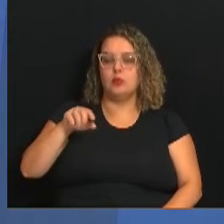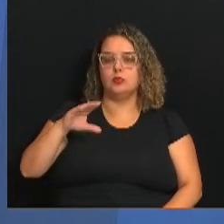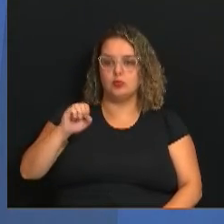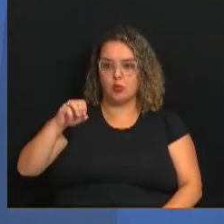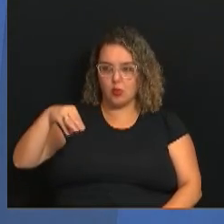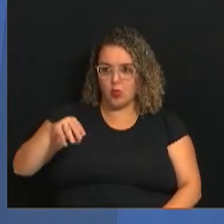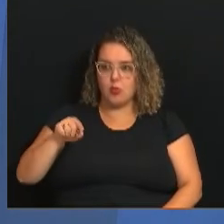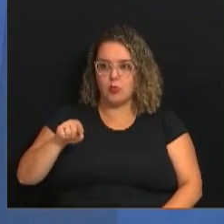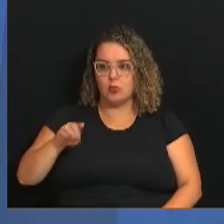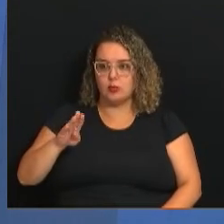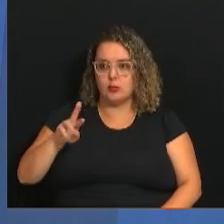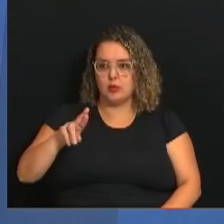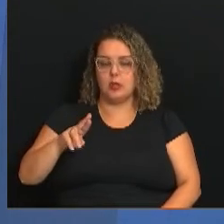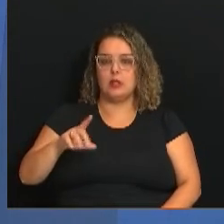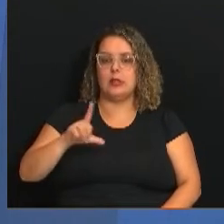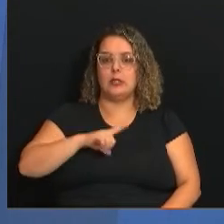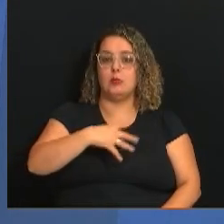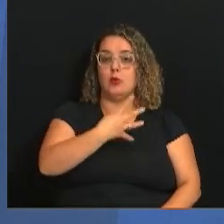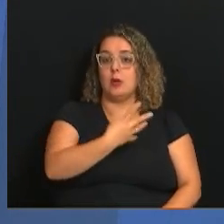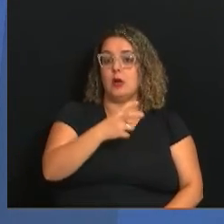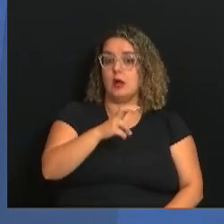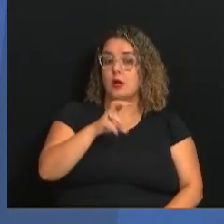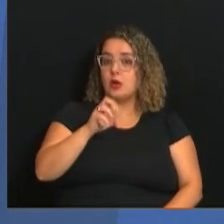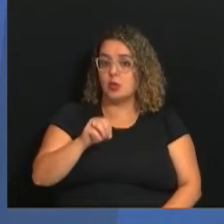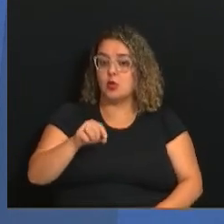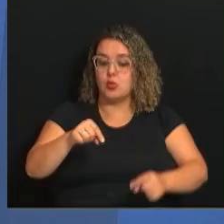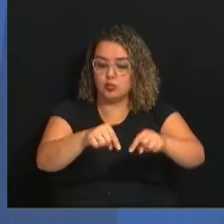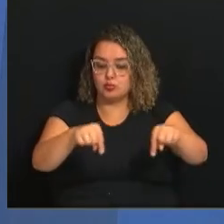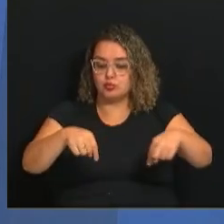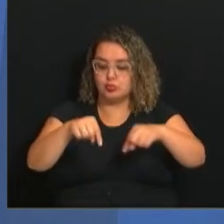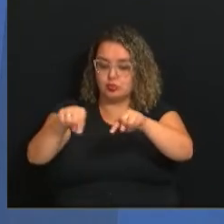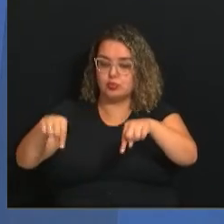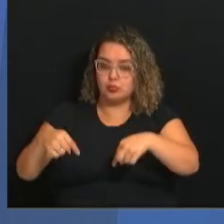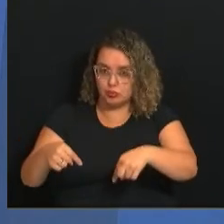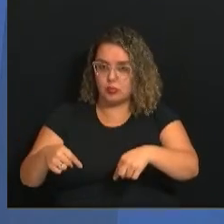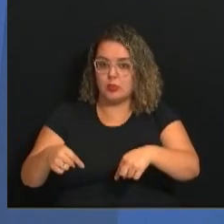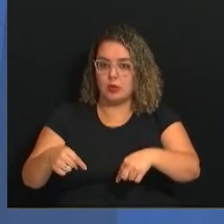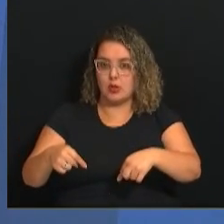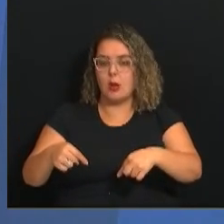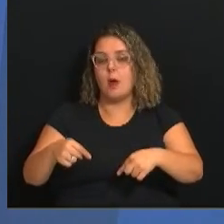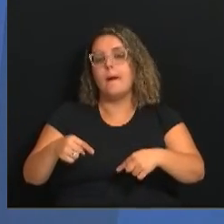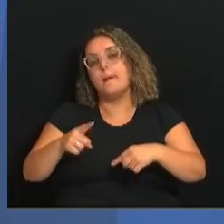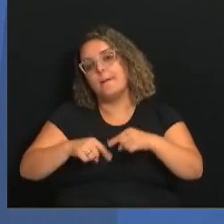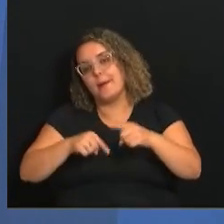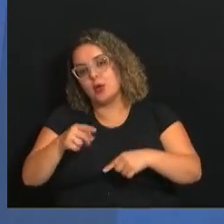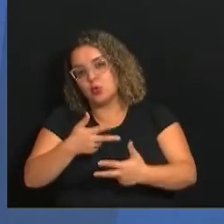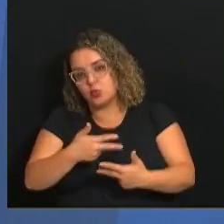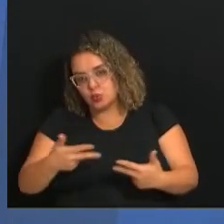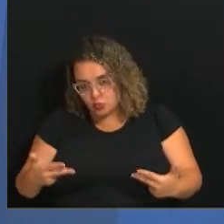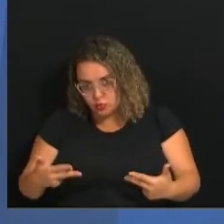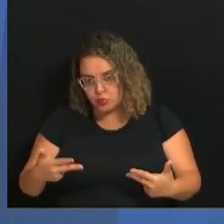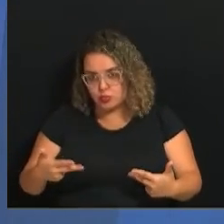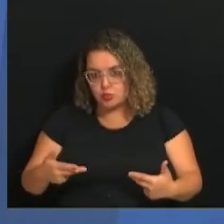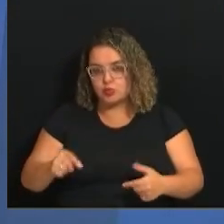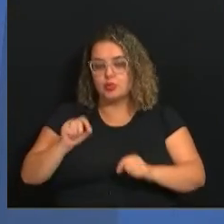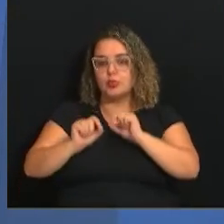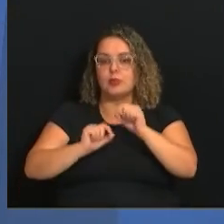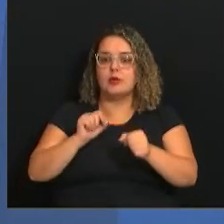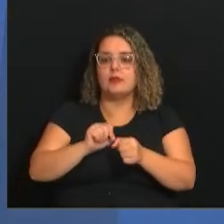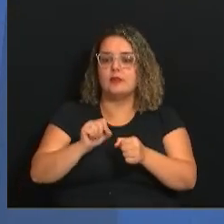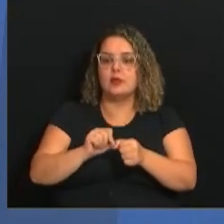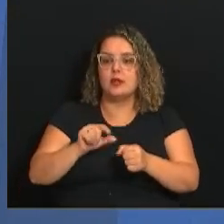sempre atento. E nesta época, com este alerta aí, tem para estes bairros, mas todo mundo tem que fazer a sua parte.